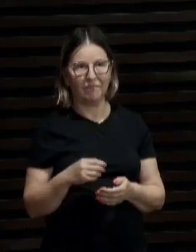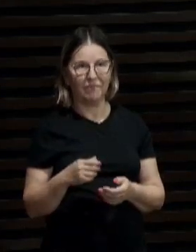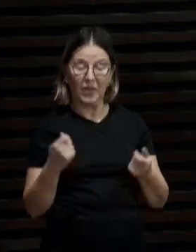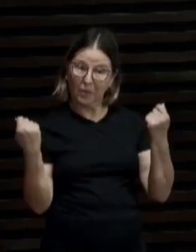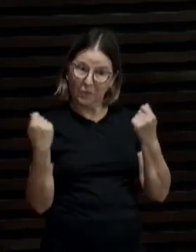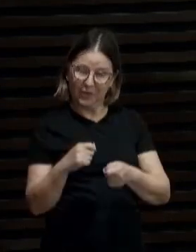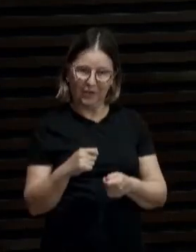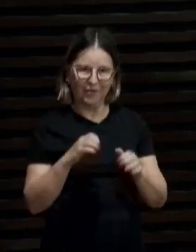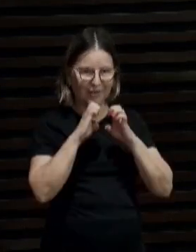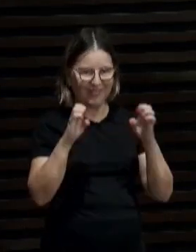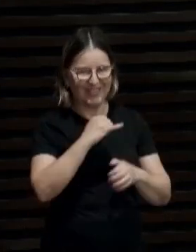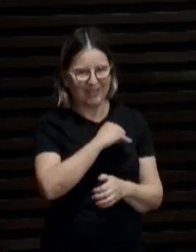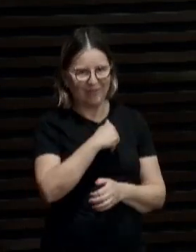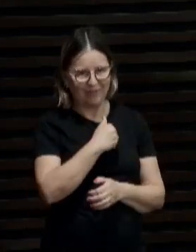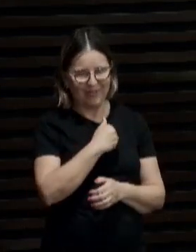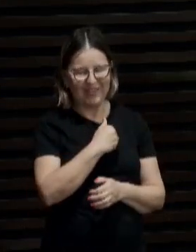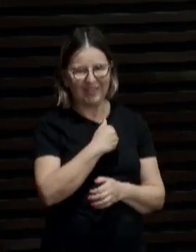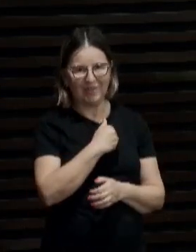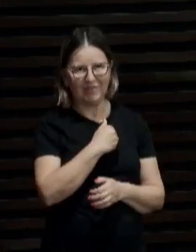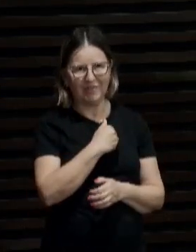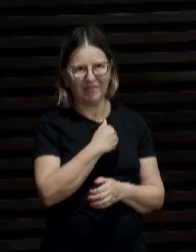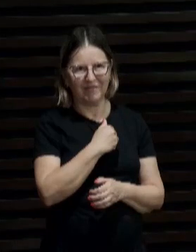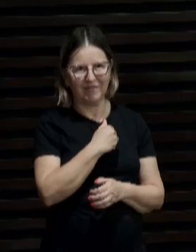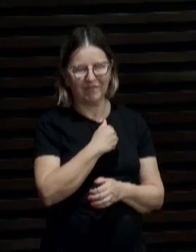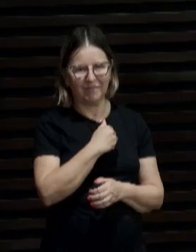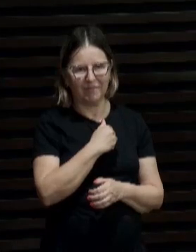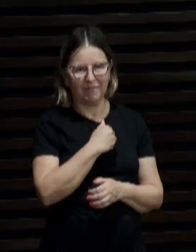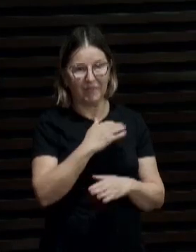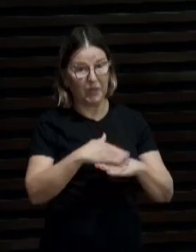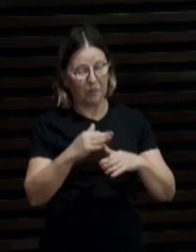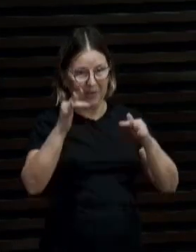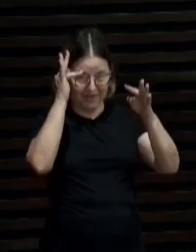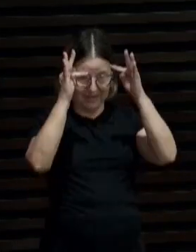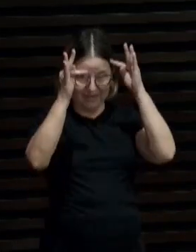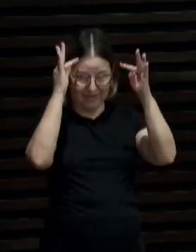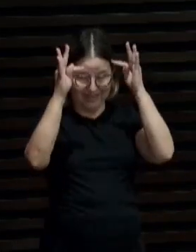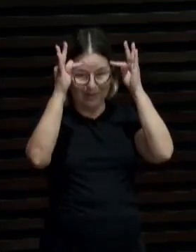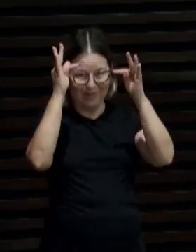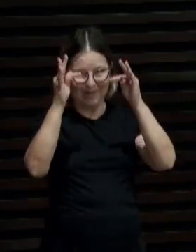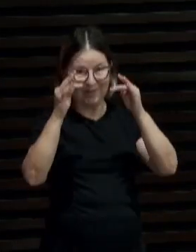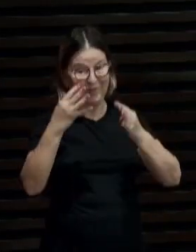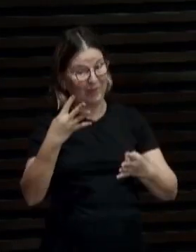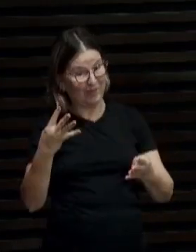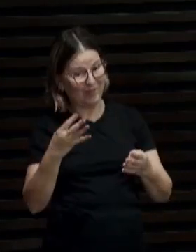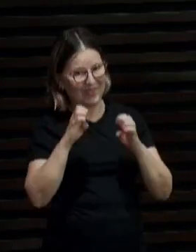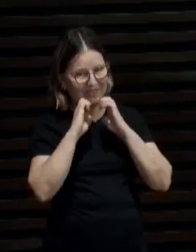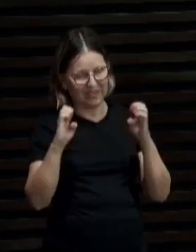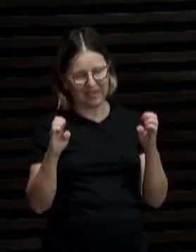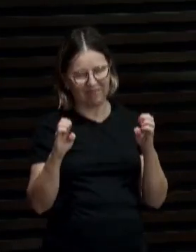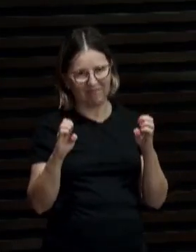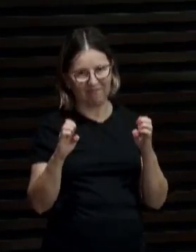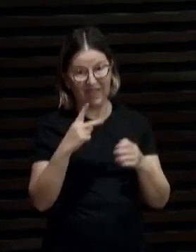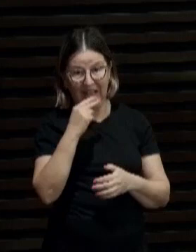domingos à noite, que é inclusive o mais teológico dos 4 evangelhos, né, ele tenha sido